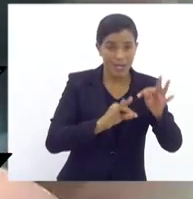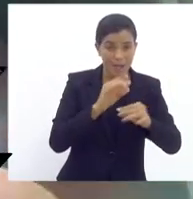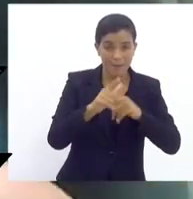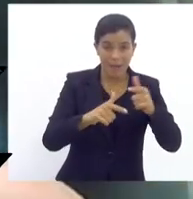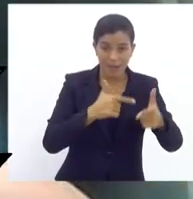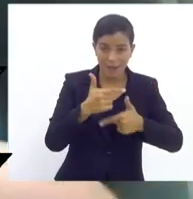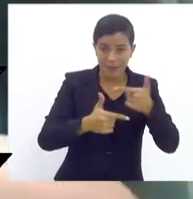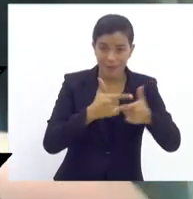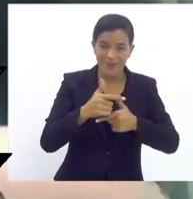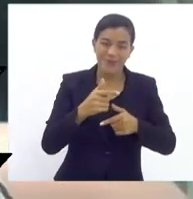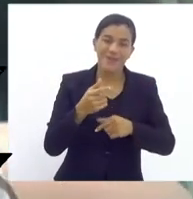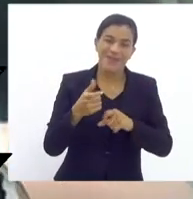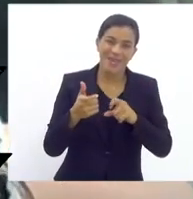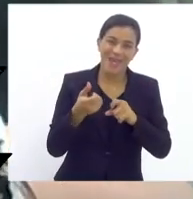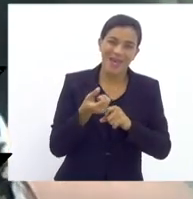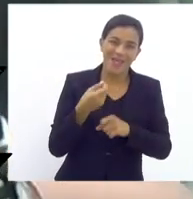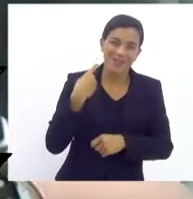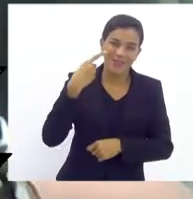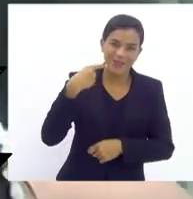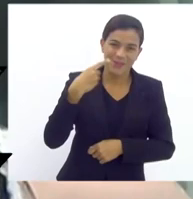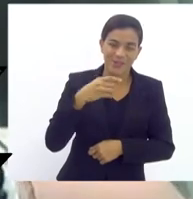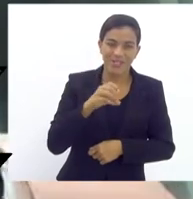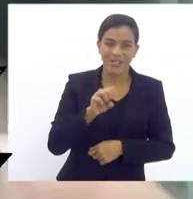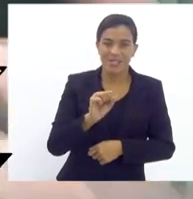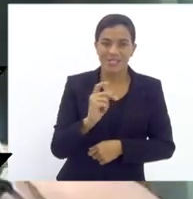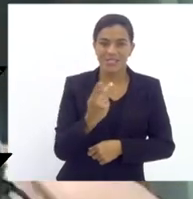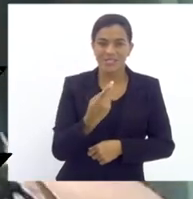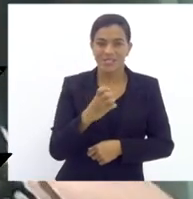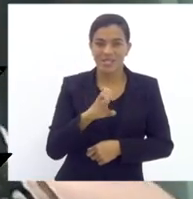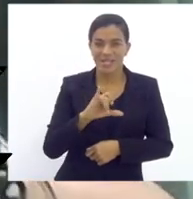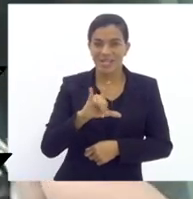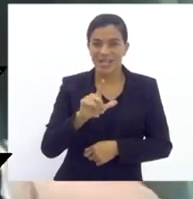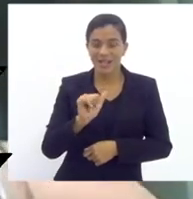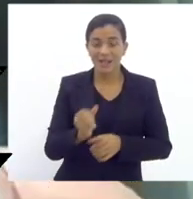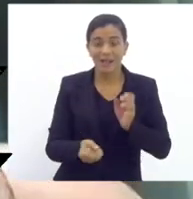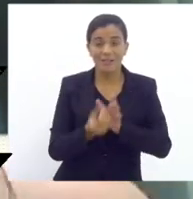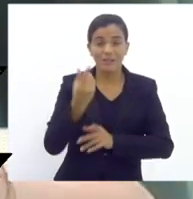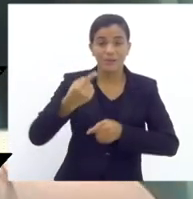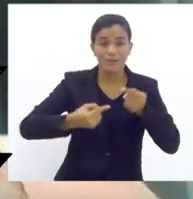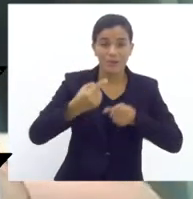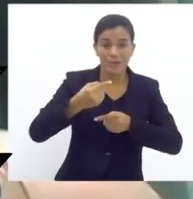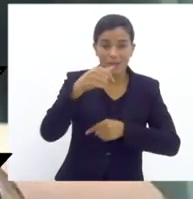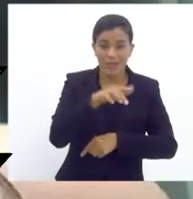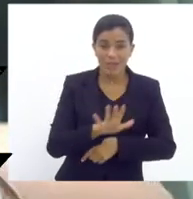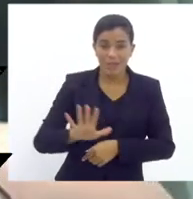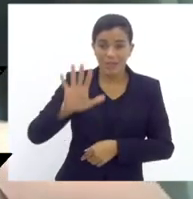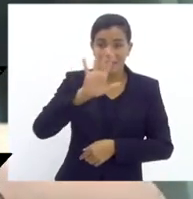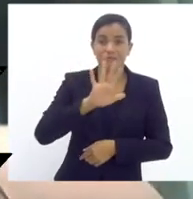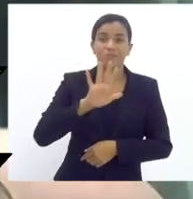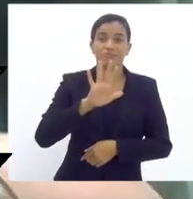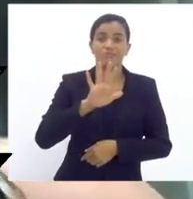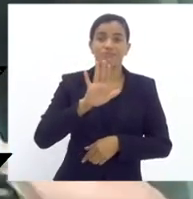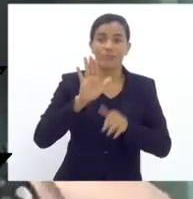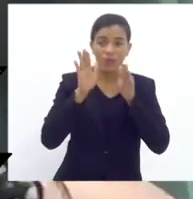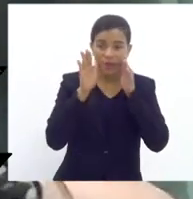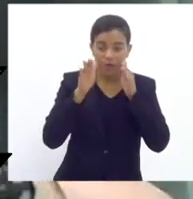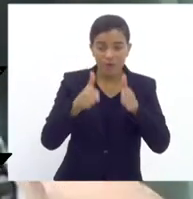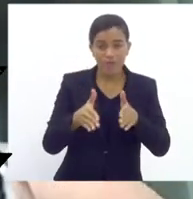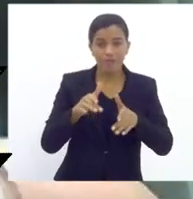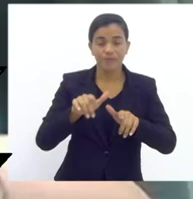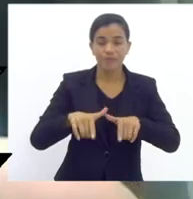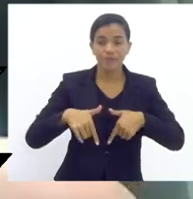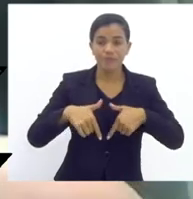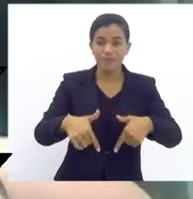doutora destacou né na criação e na construção da política nacional eles têm sido um foco de atuação